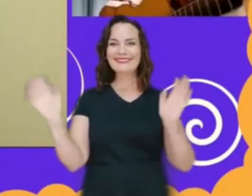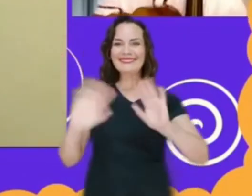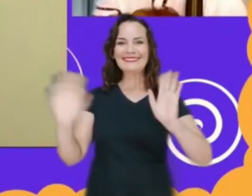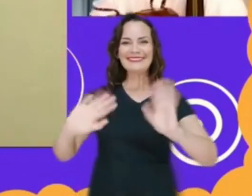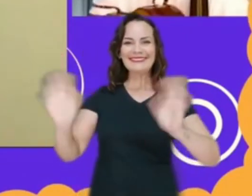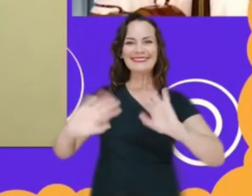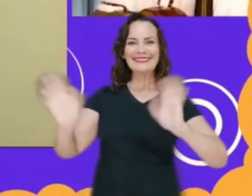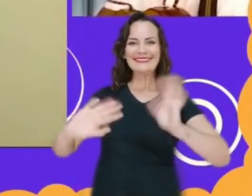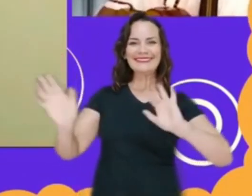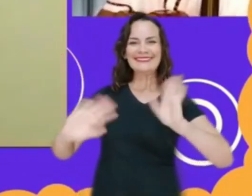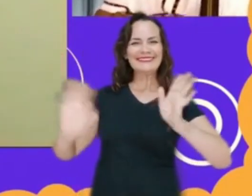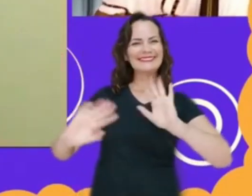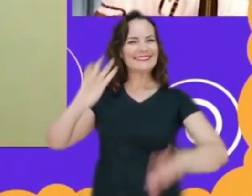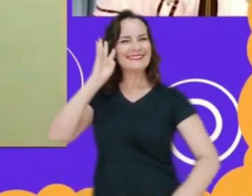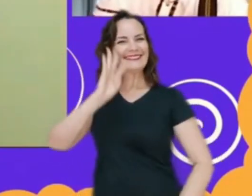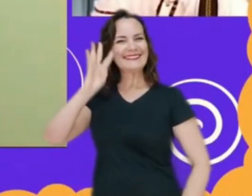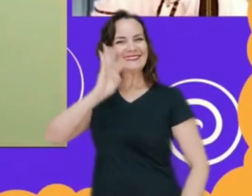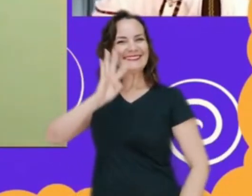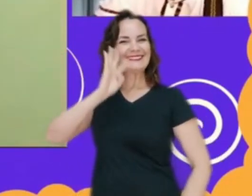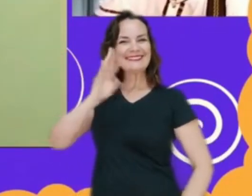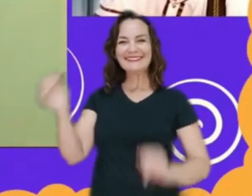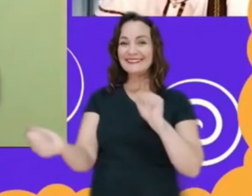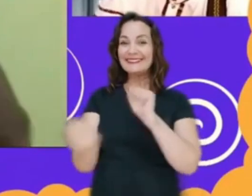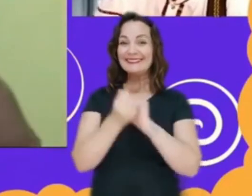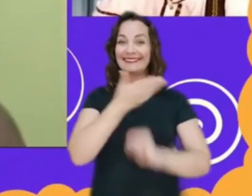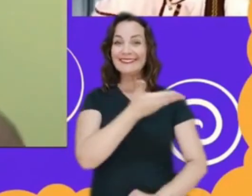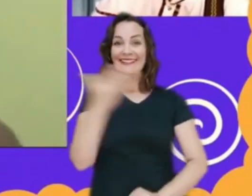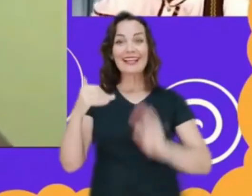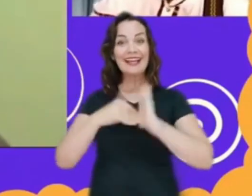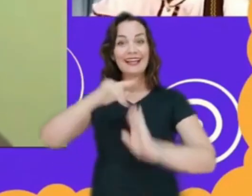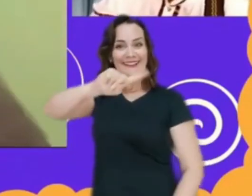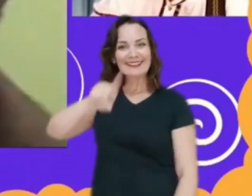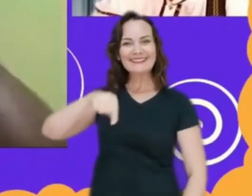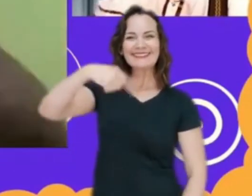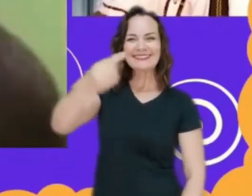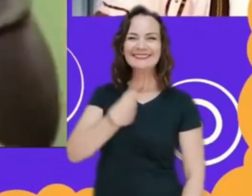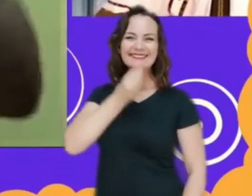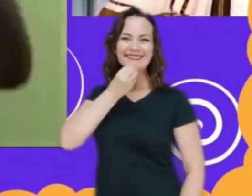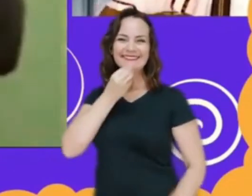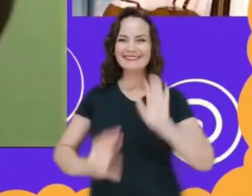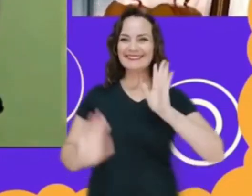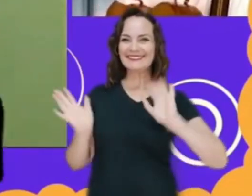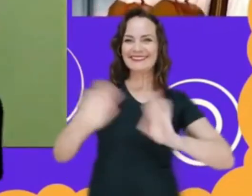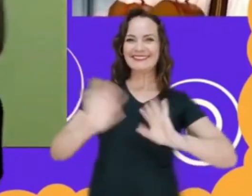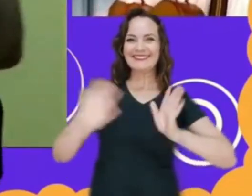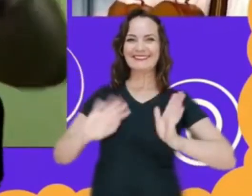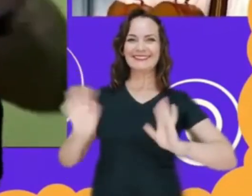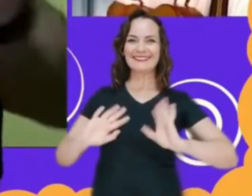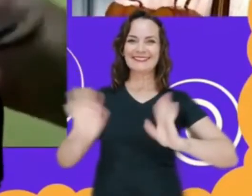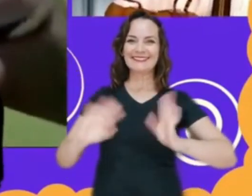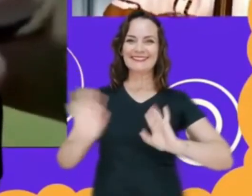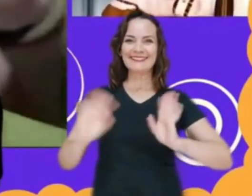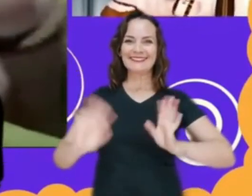Tchau, senhoras e senhores Foi demais esse tempo com vocês Até uma próxima Tchau